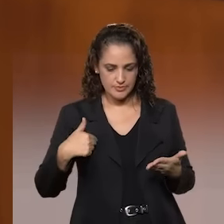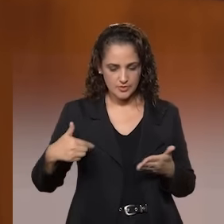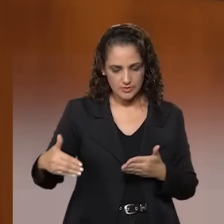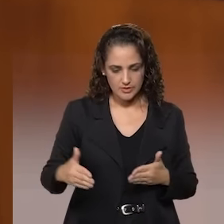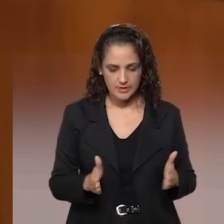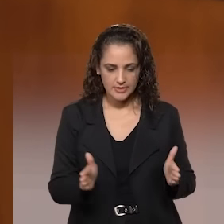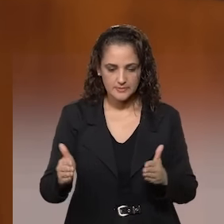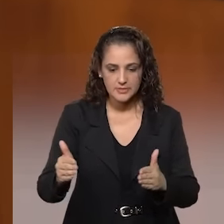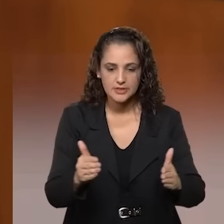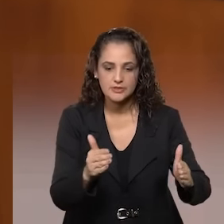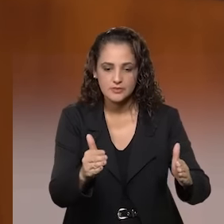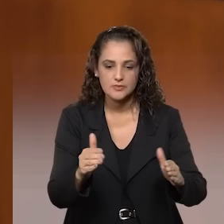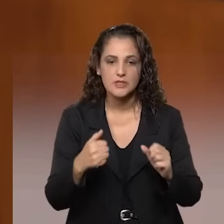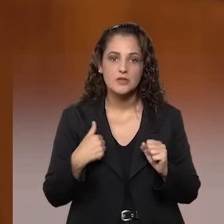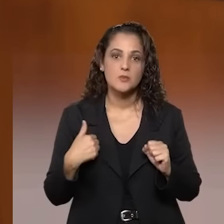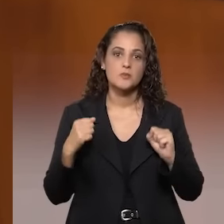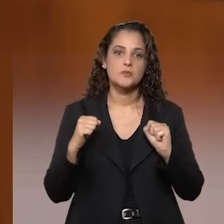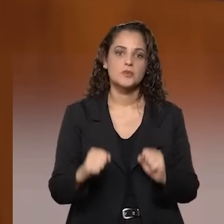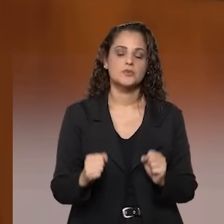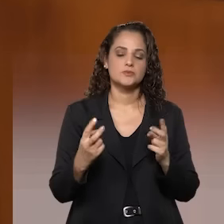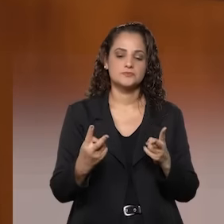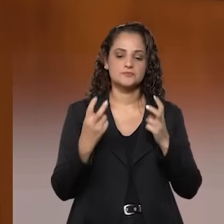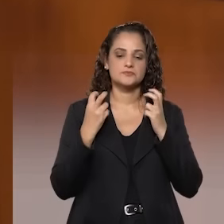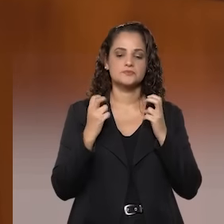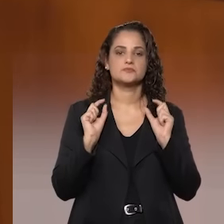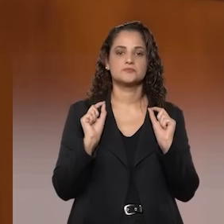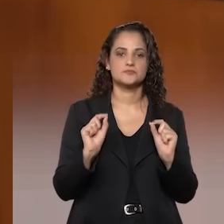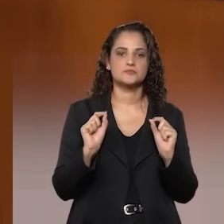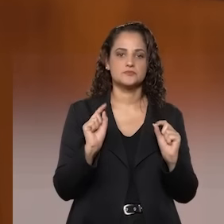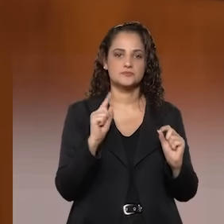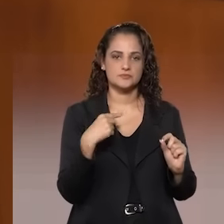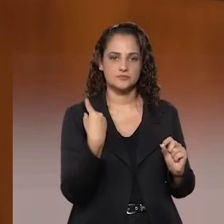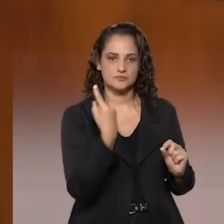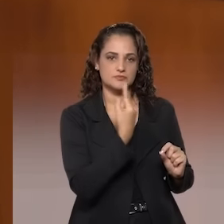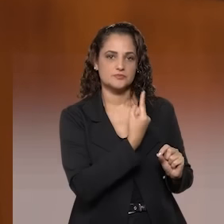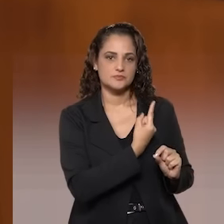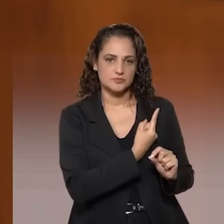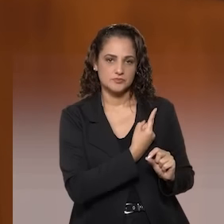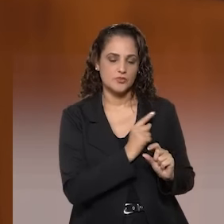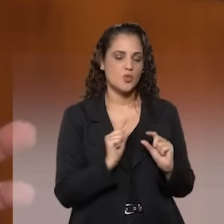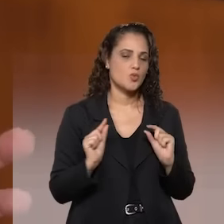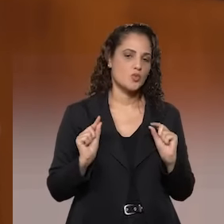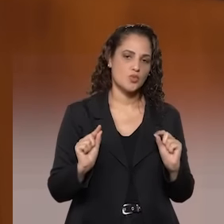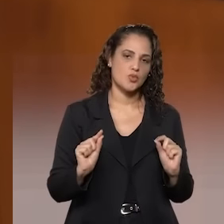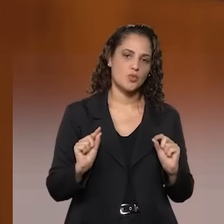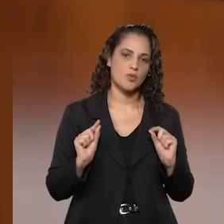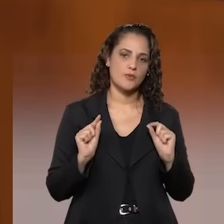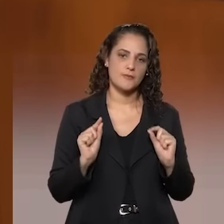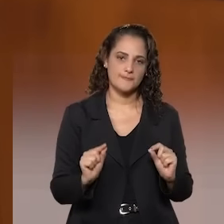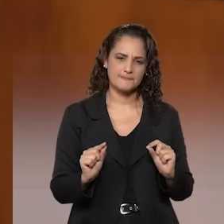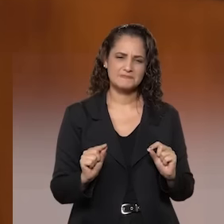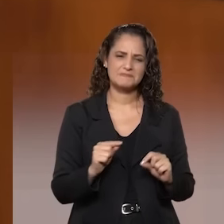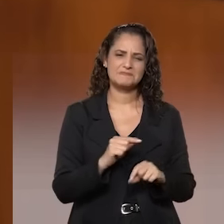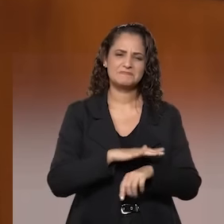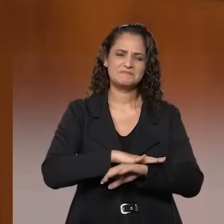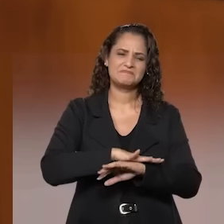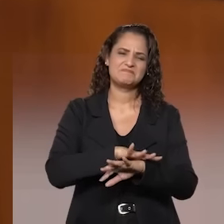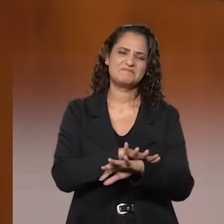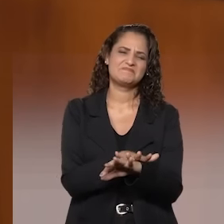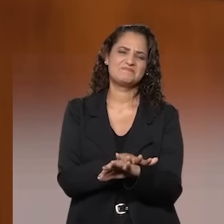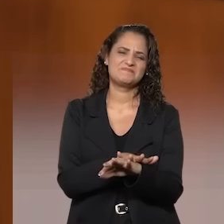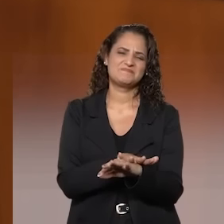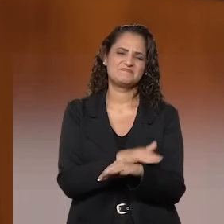e somos ainda muito preconceituosos porque falor social é pobreza não jamais